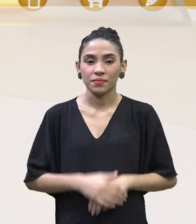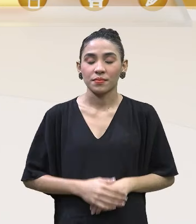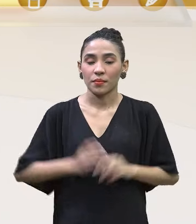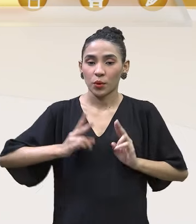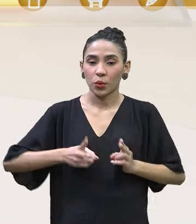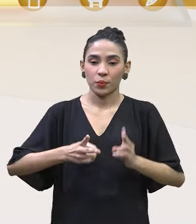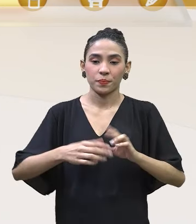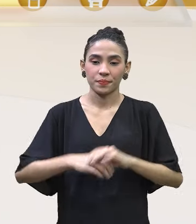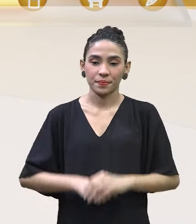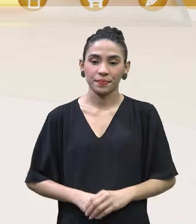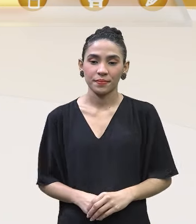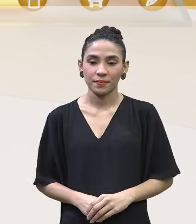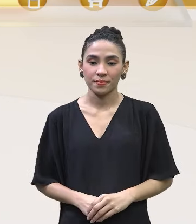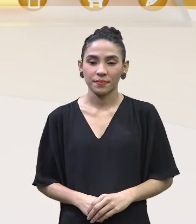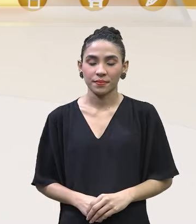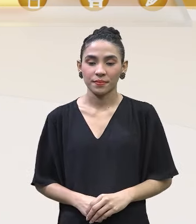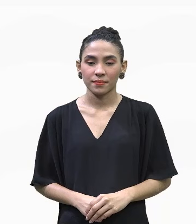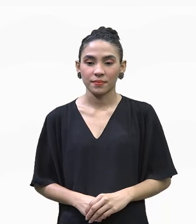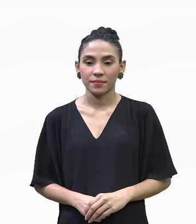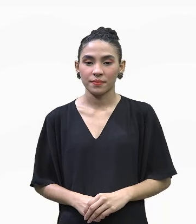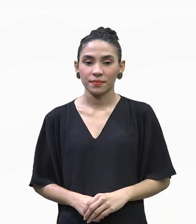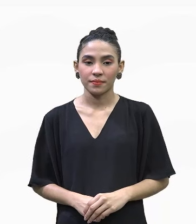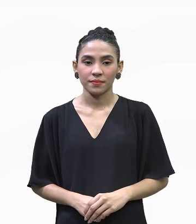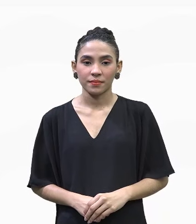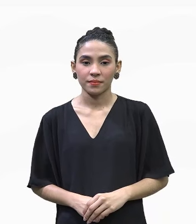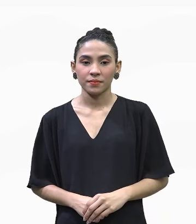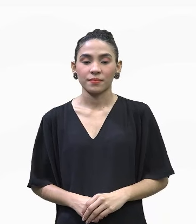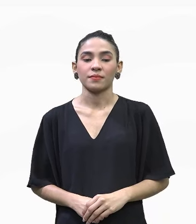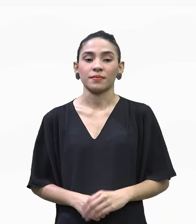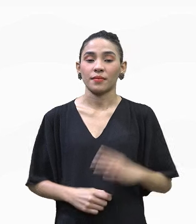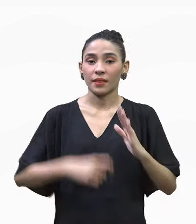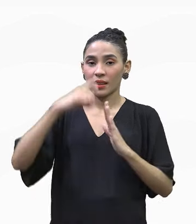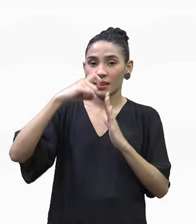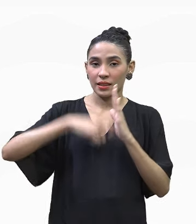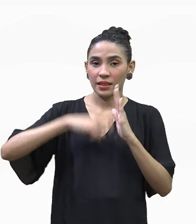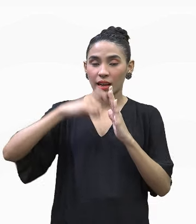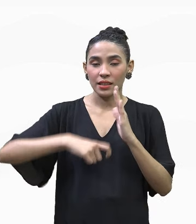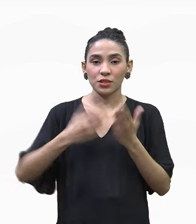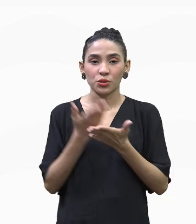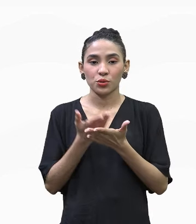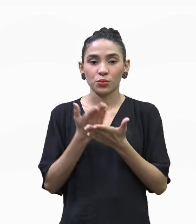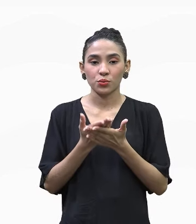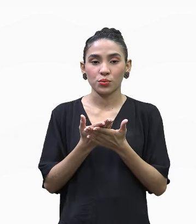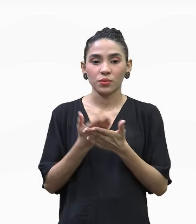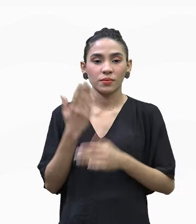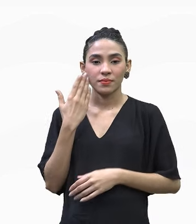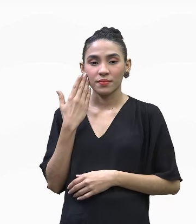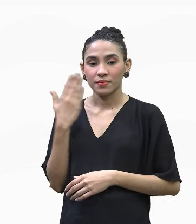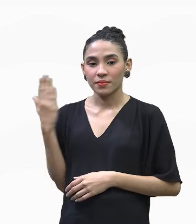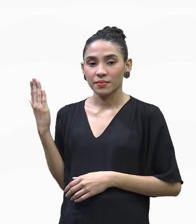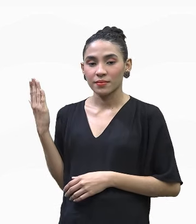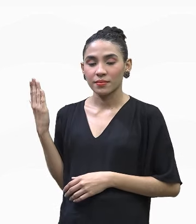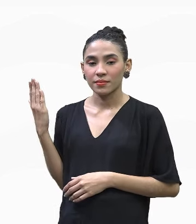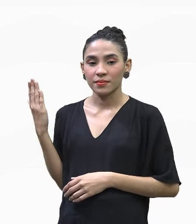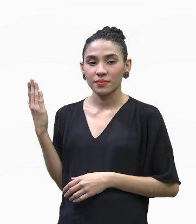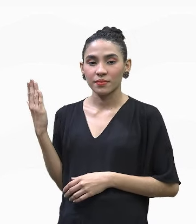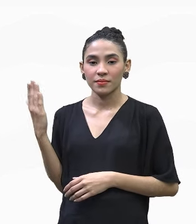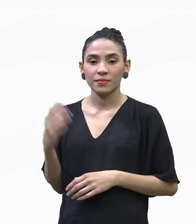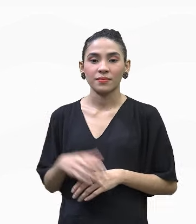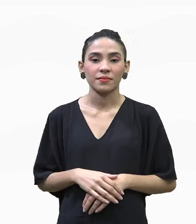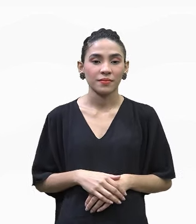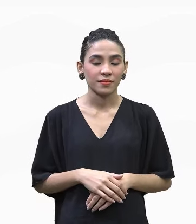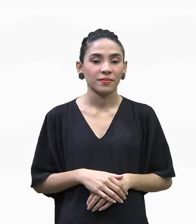tem mais outra situação que a gente vai mostrar aqui para vocês olha aí taxa de escolarização professor então taxa de